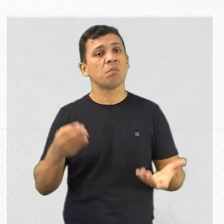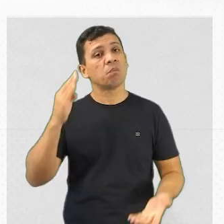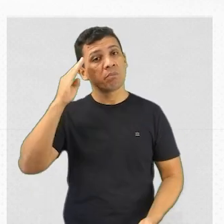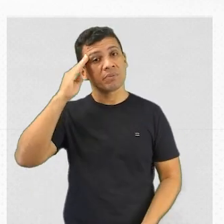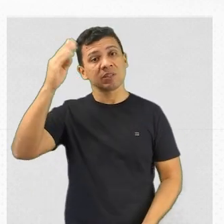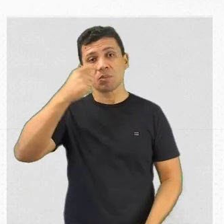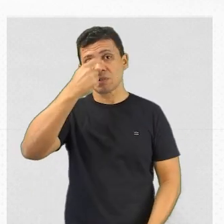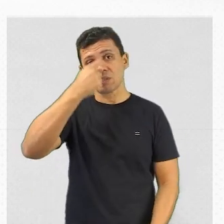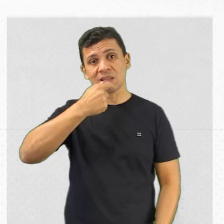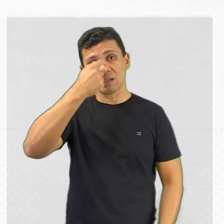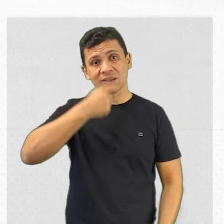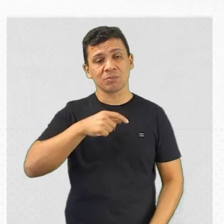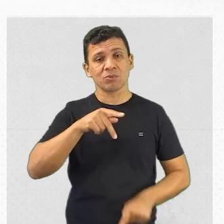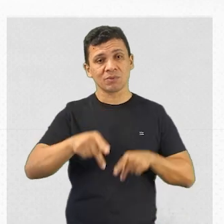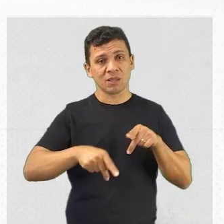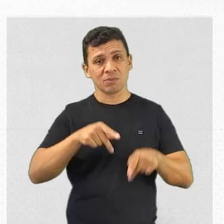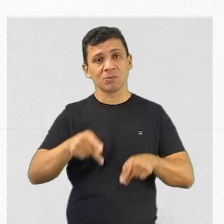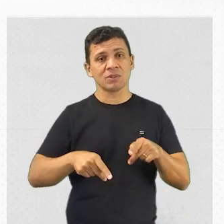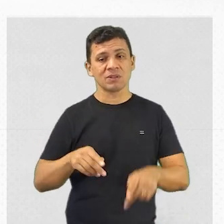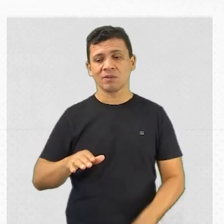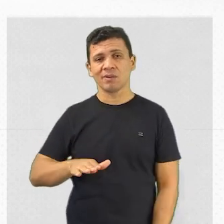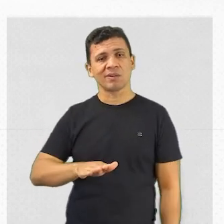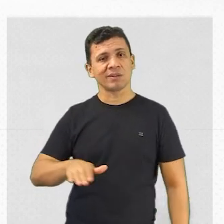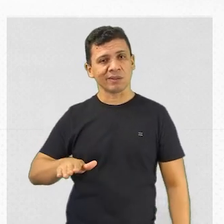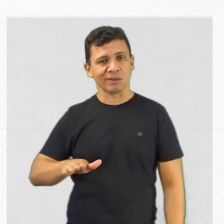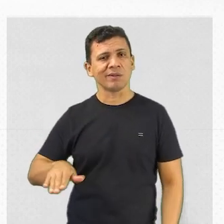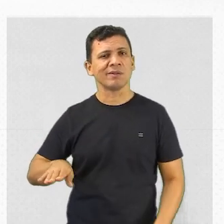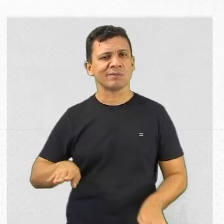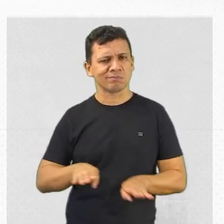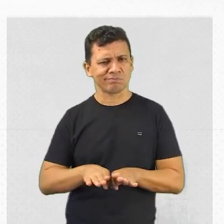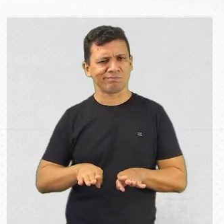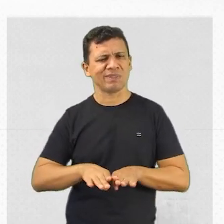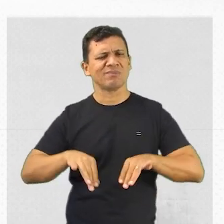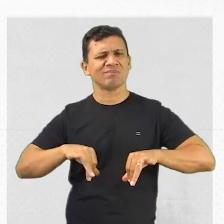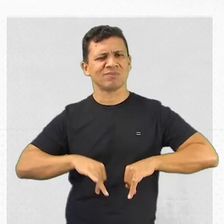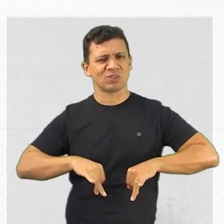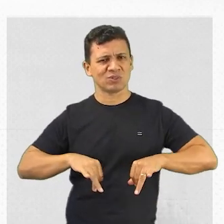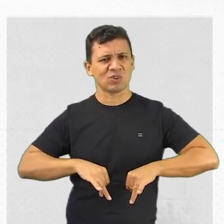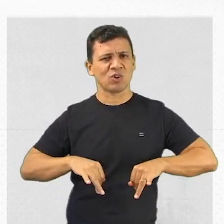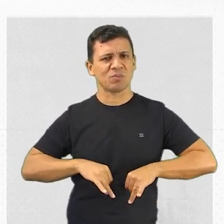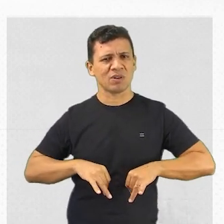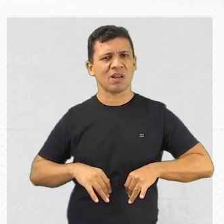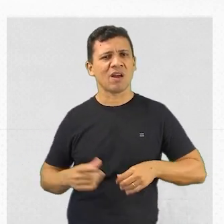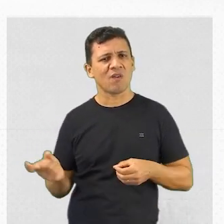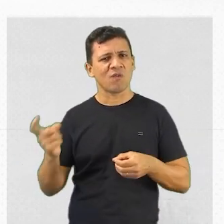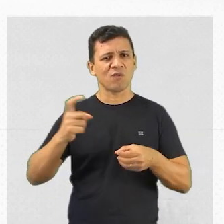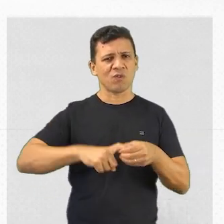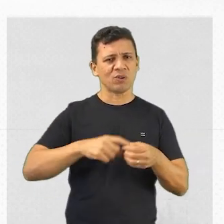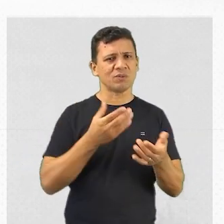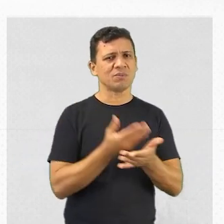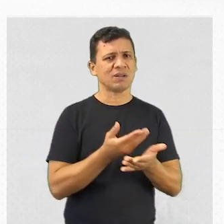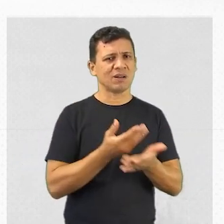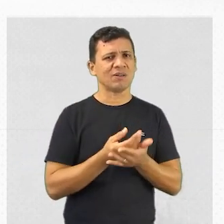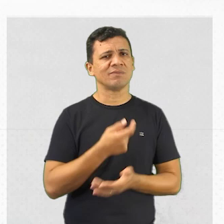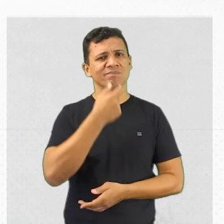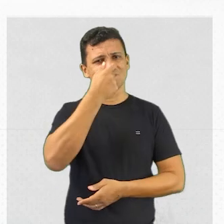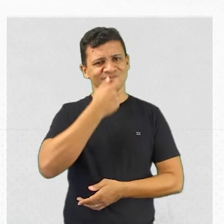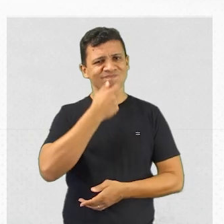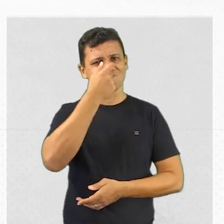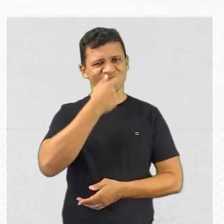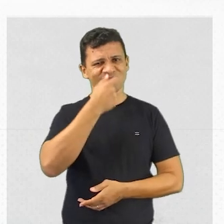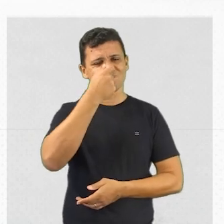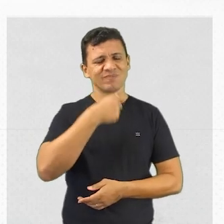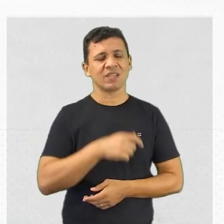né? Na nossa população, né? As crianças também sofrem bastante quando voltam para as aulas, né? E aí a gente tem esse ciclo,